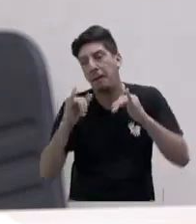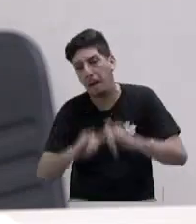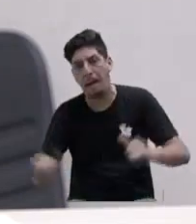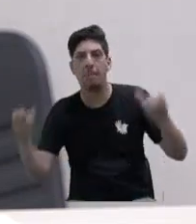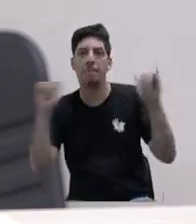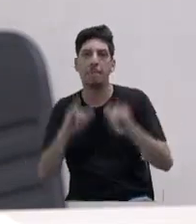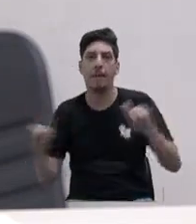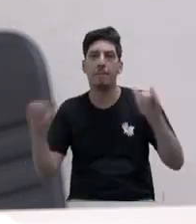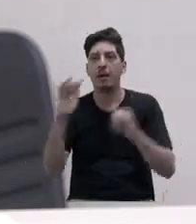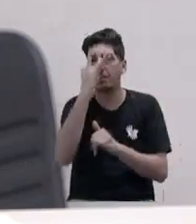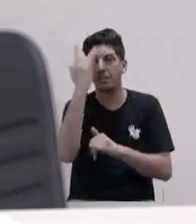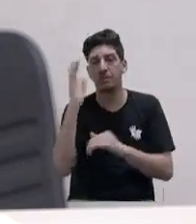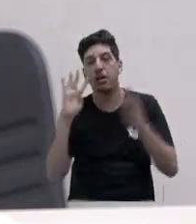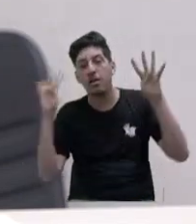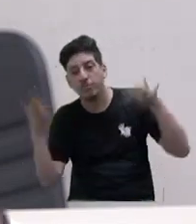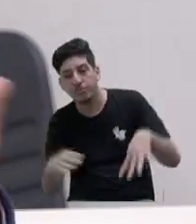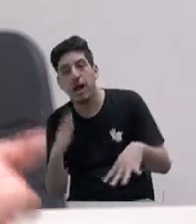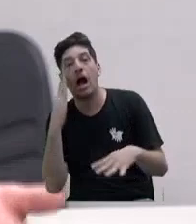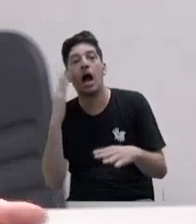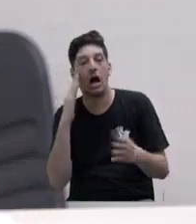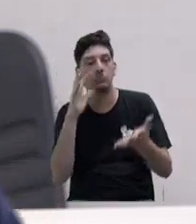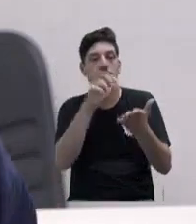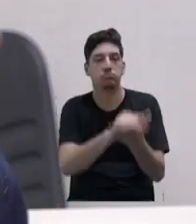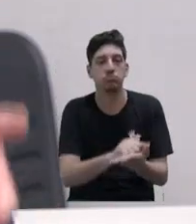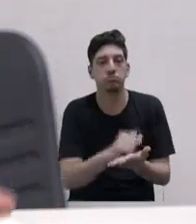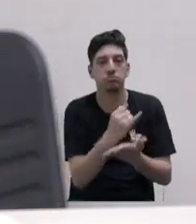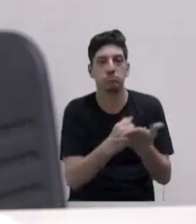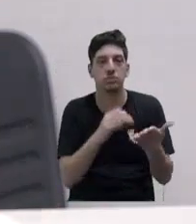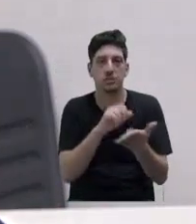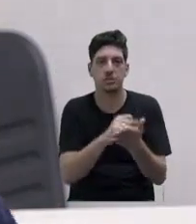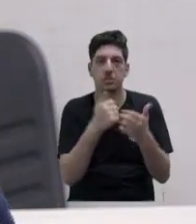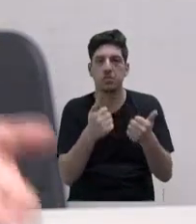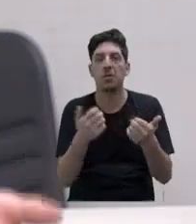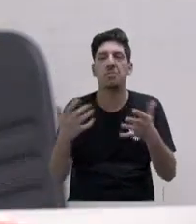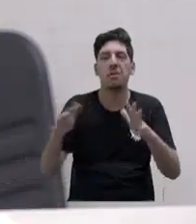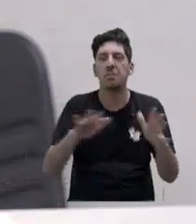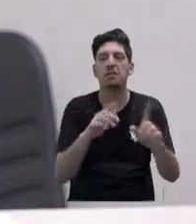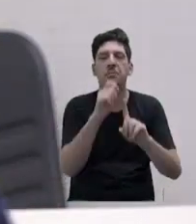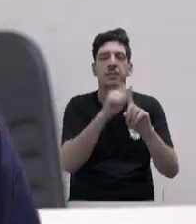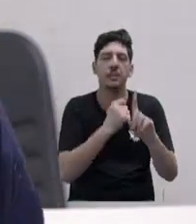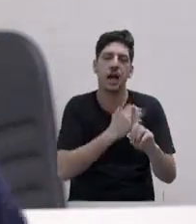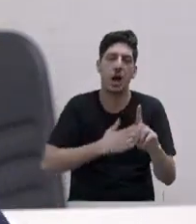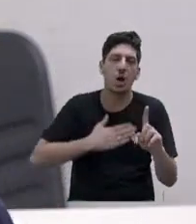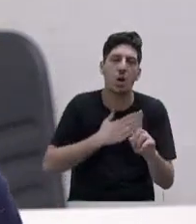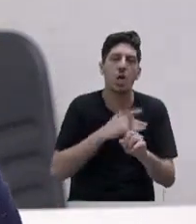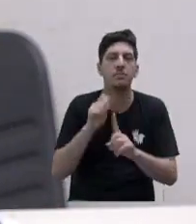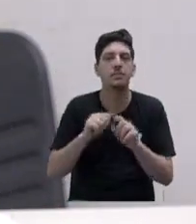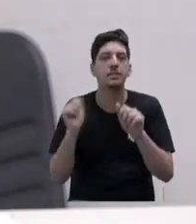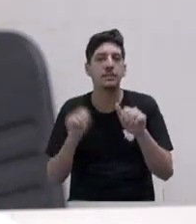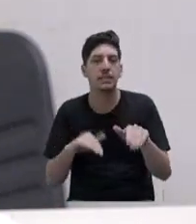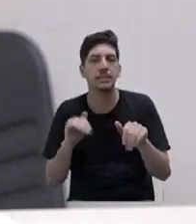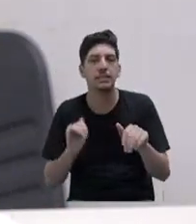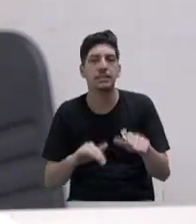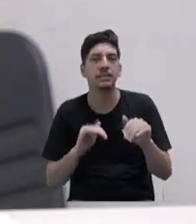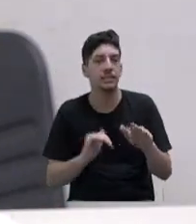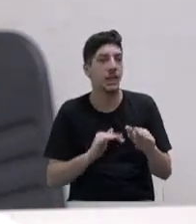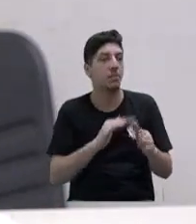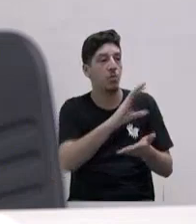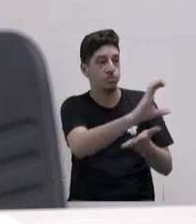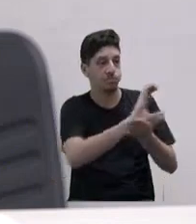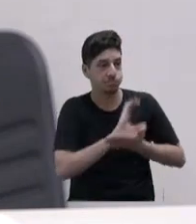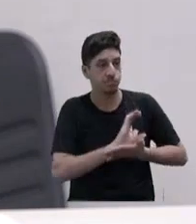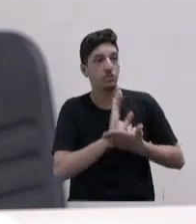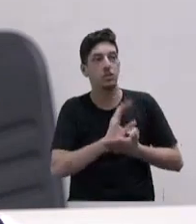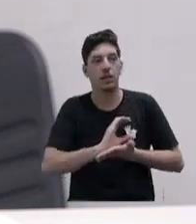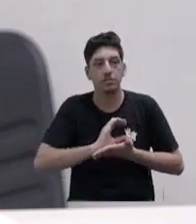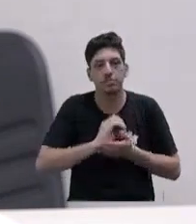visibilidade para que as pessoas façam. E eu acredito que em agosto, setembro, os recursos já a gente já esteja pagando, né? Que eu acho